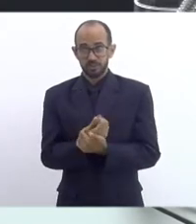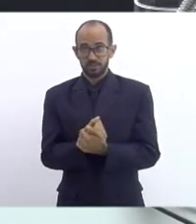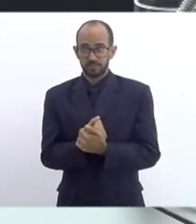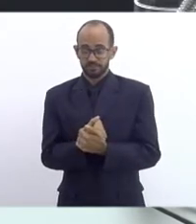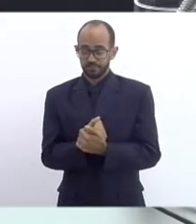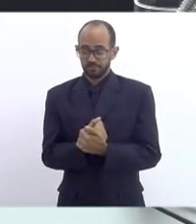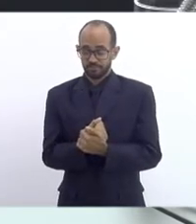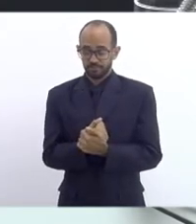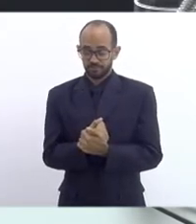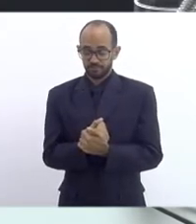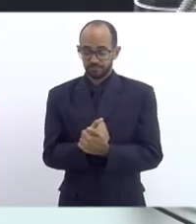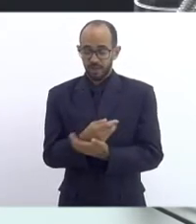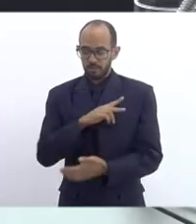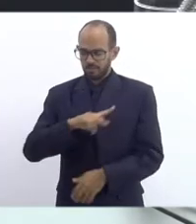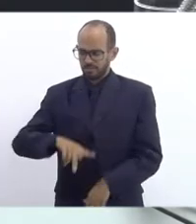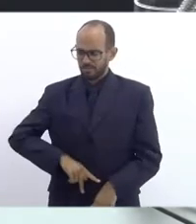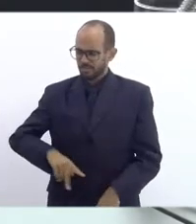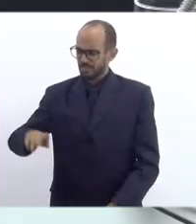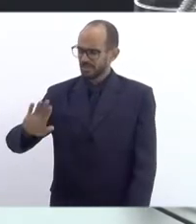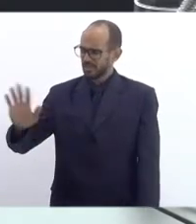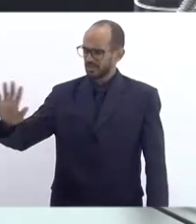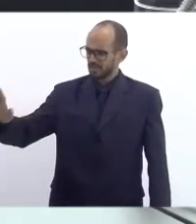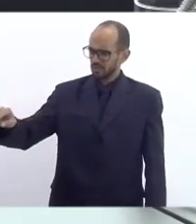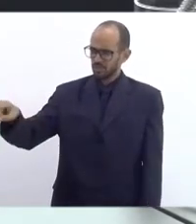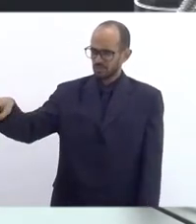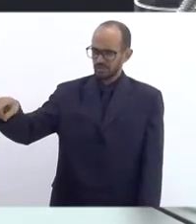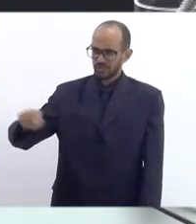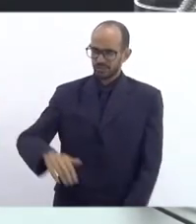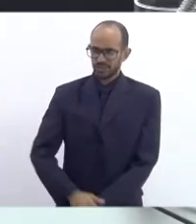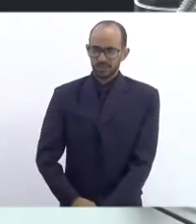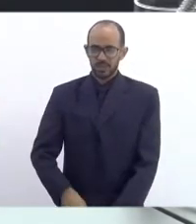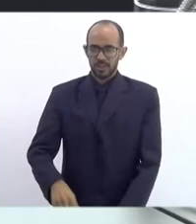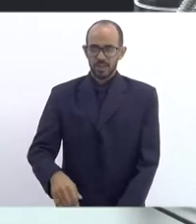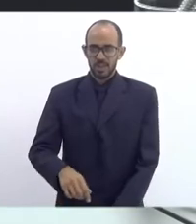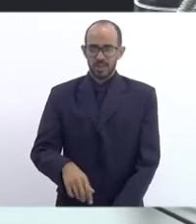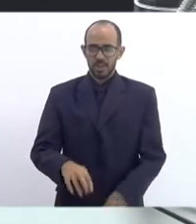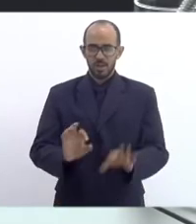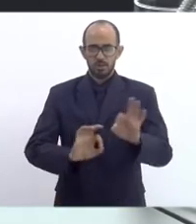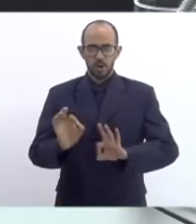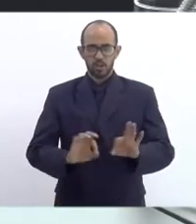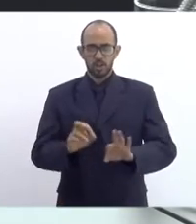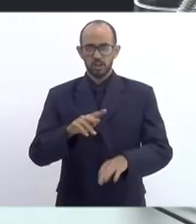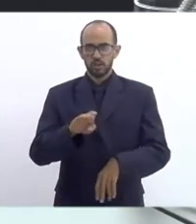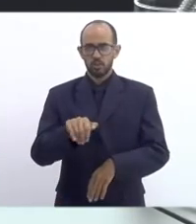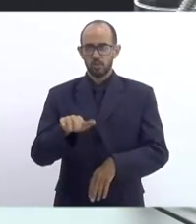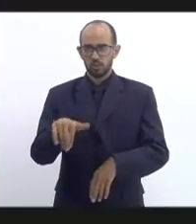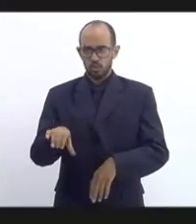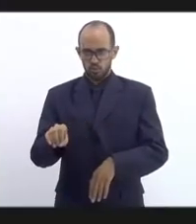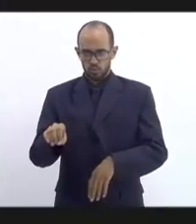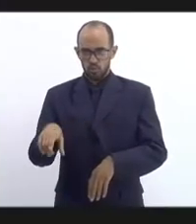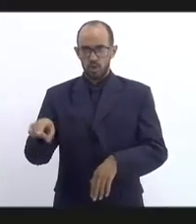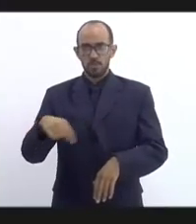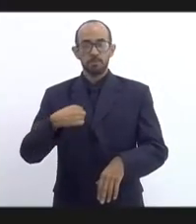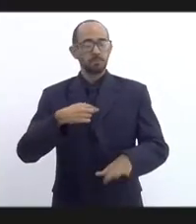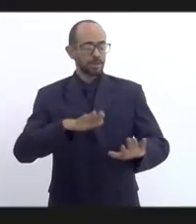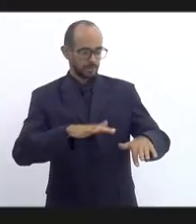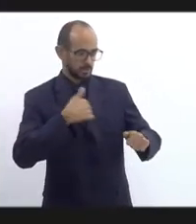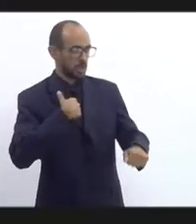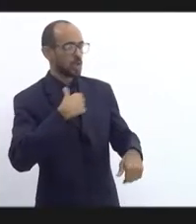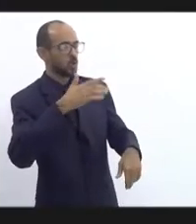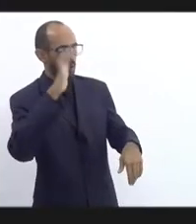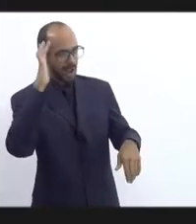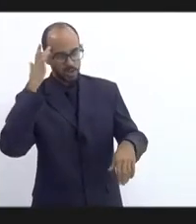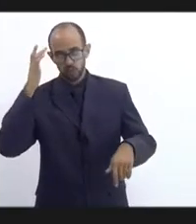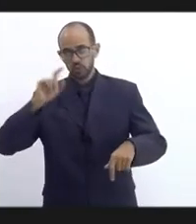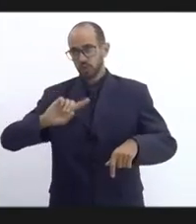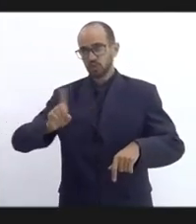presidente. Vamos deixar... Oi. O projeto não é meu, não, é do Bruno da... Ah, é. Não, eu entendi. É que eu estou achando que isso não